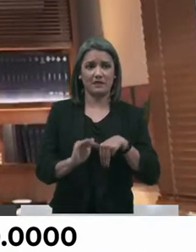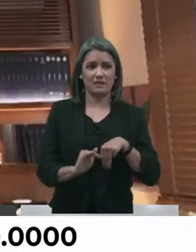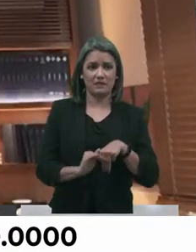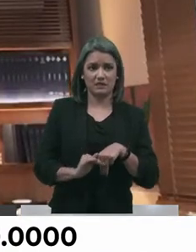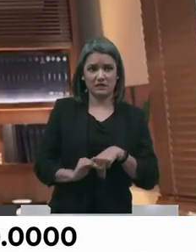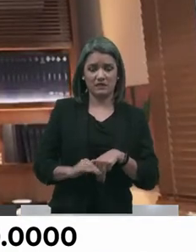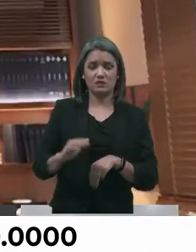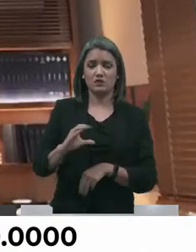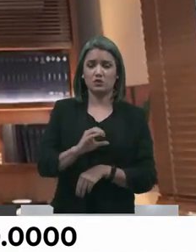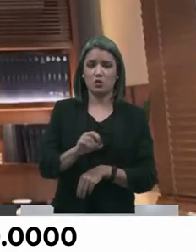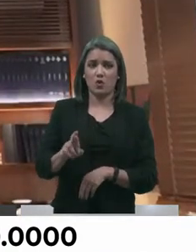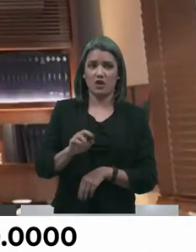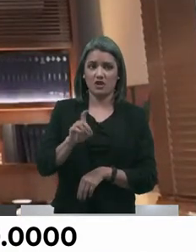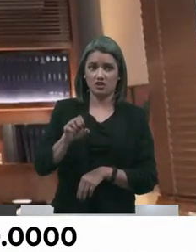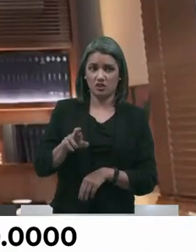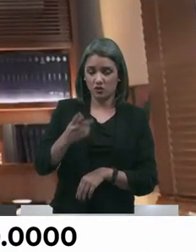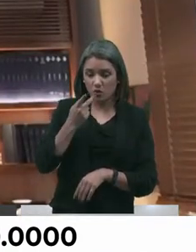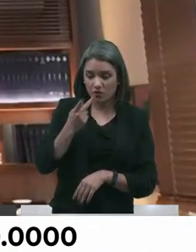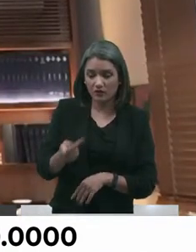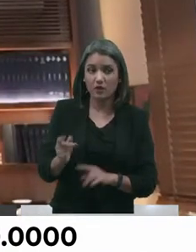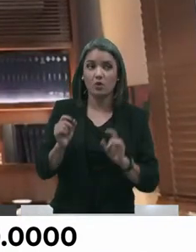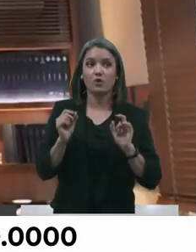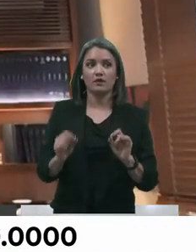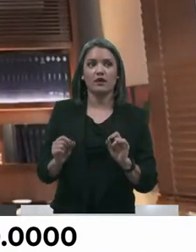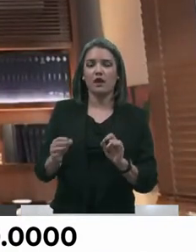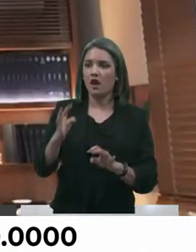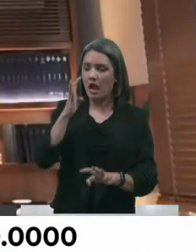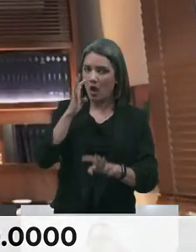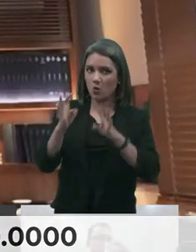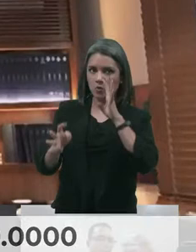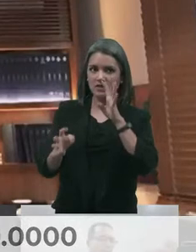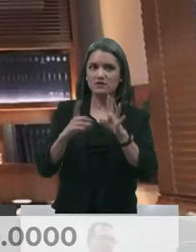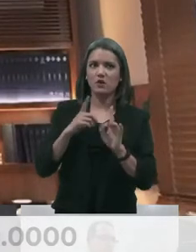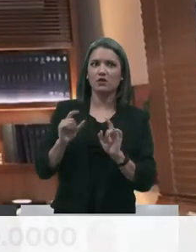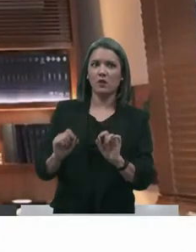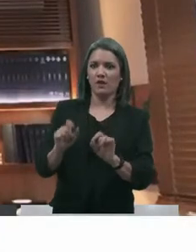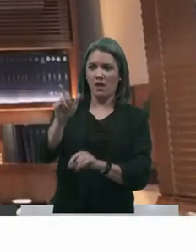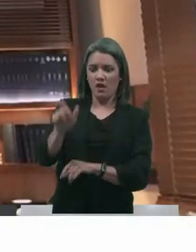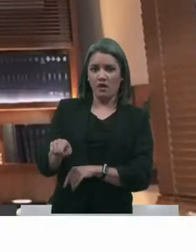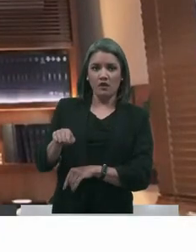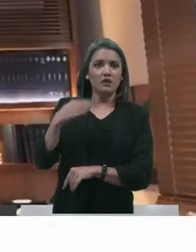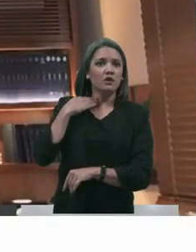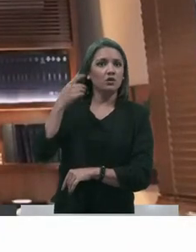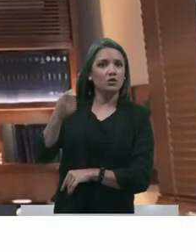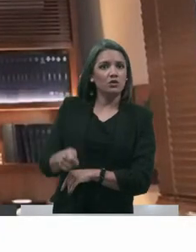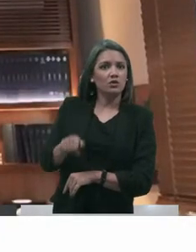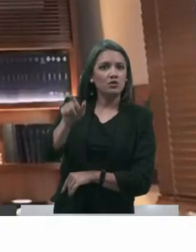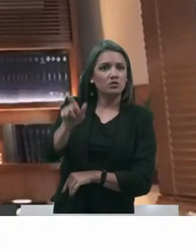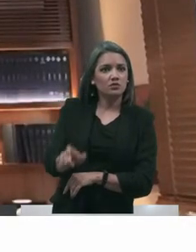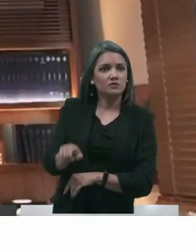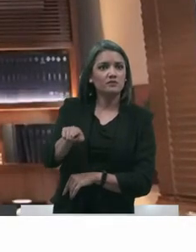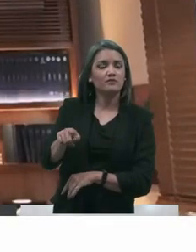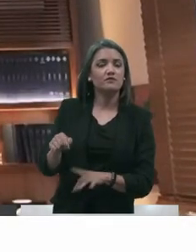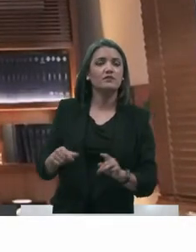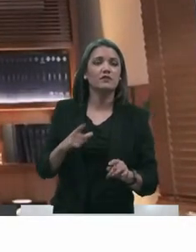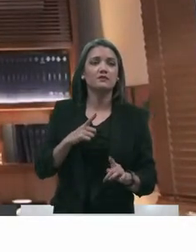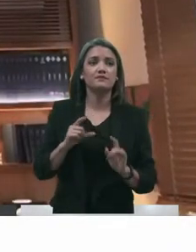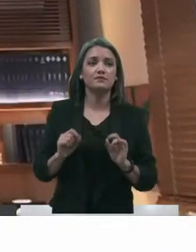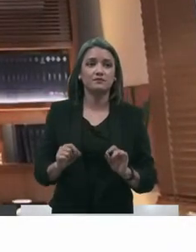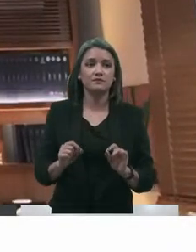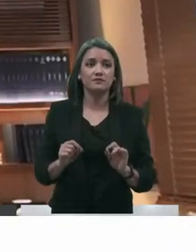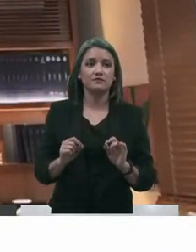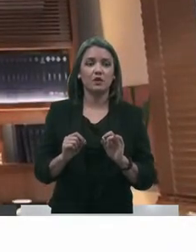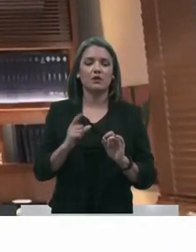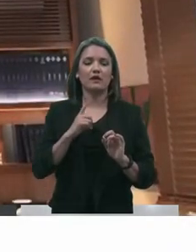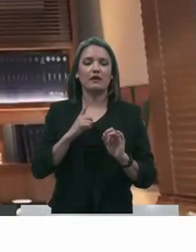da Justiça e fala-se, é a acusação que se põe, que o magistrado teria se apropriado de uma estátua